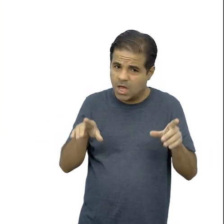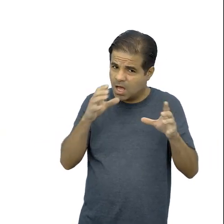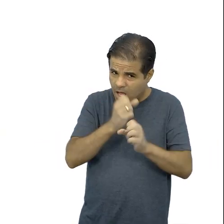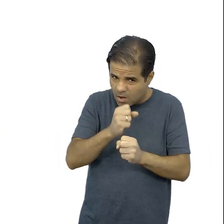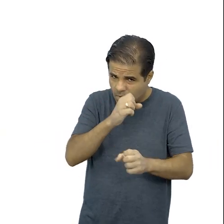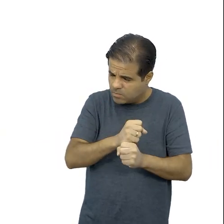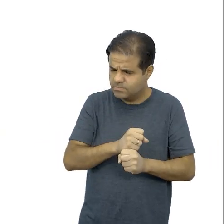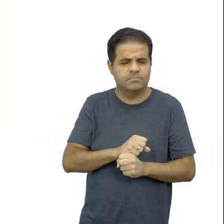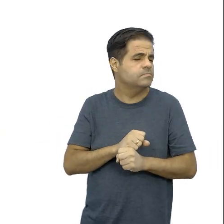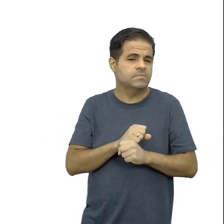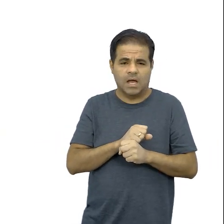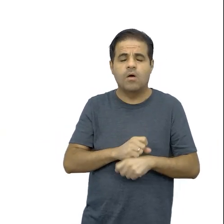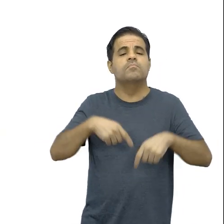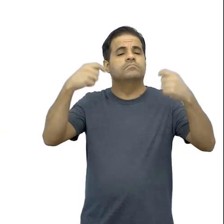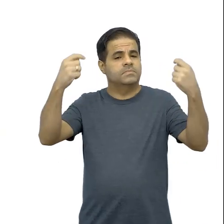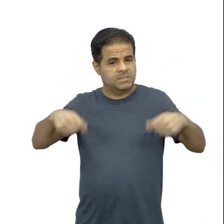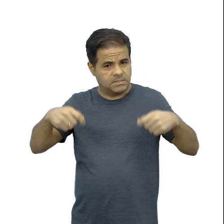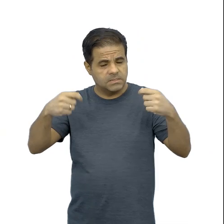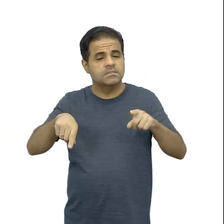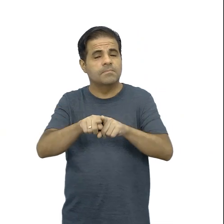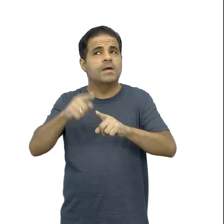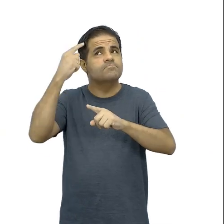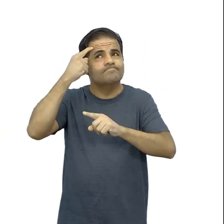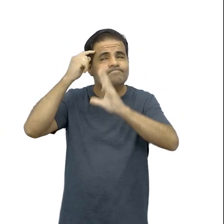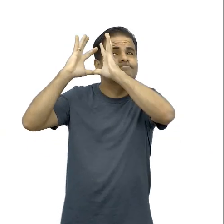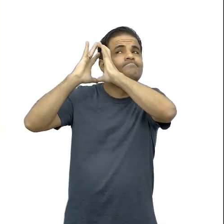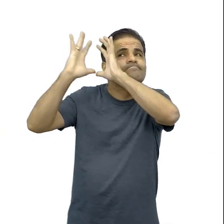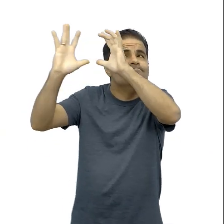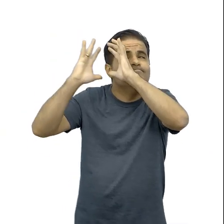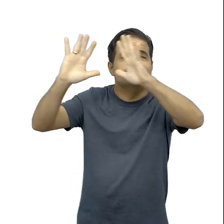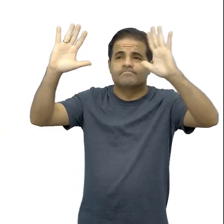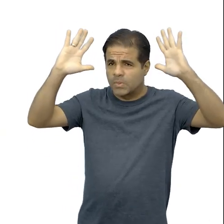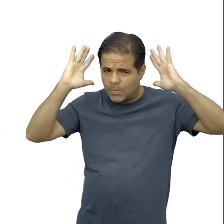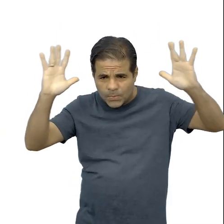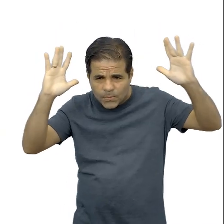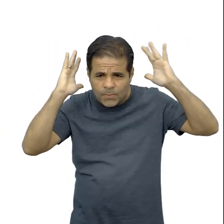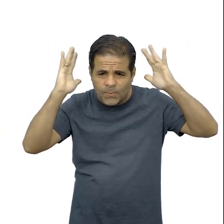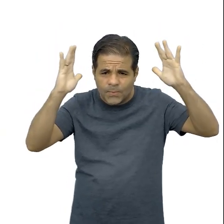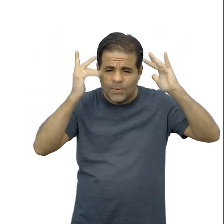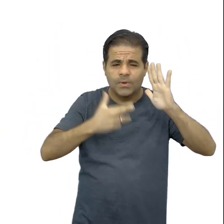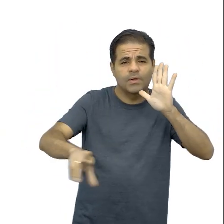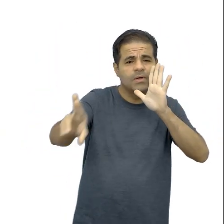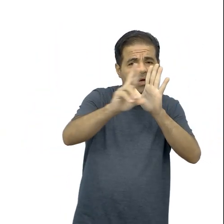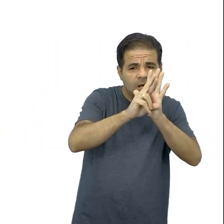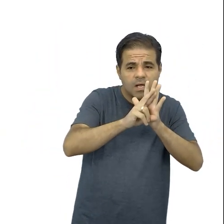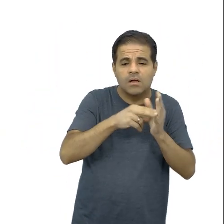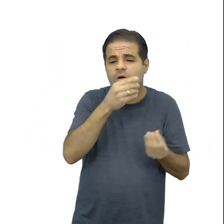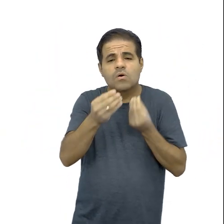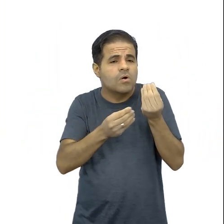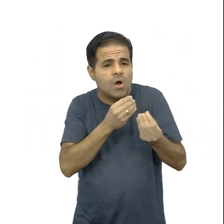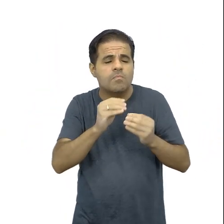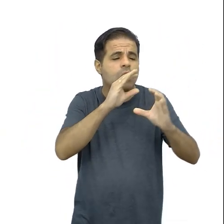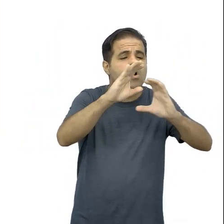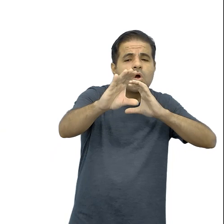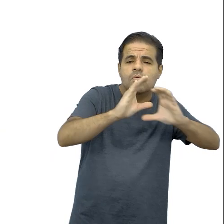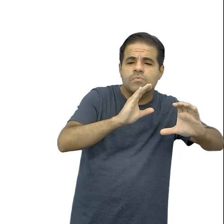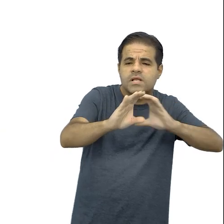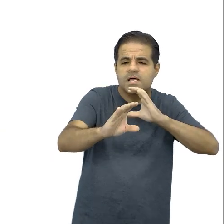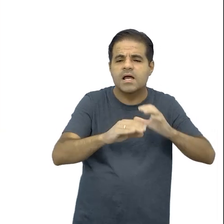cálculos? Não. É necessário raciocinar, é necessário representar,